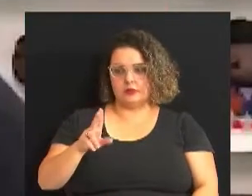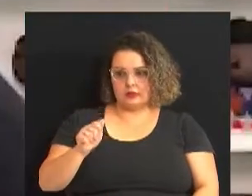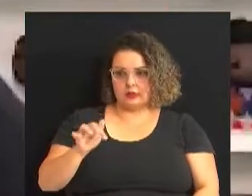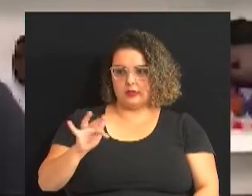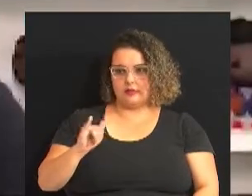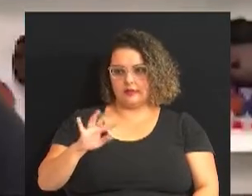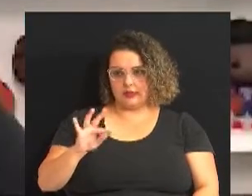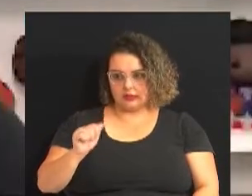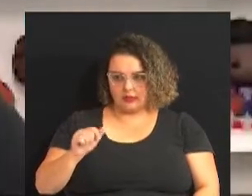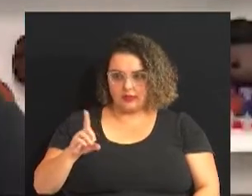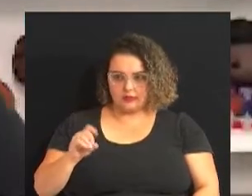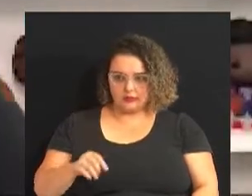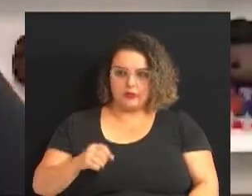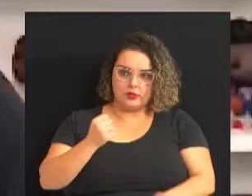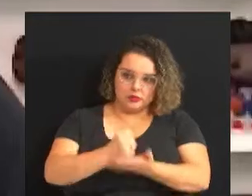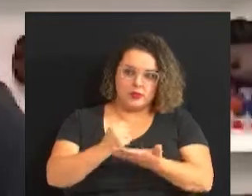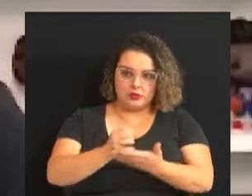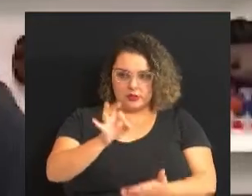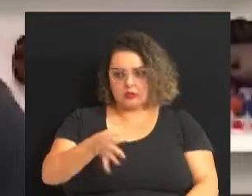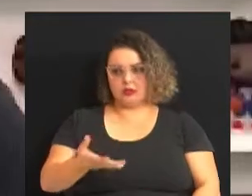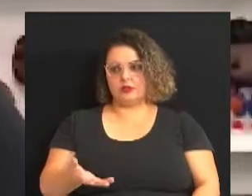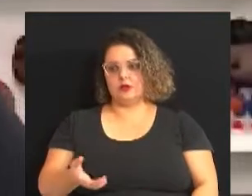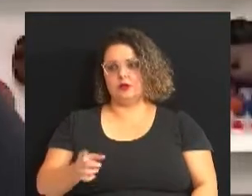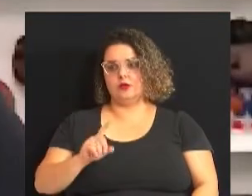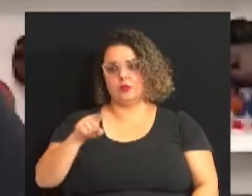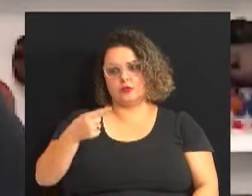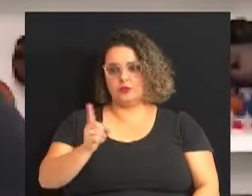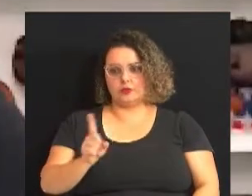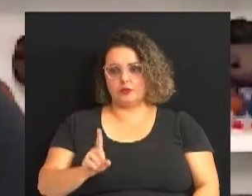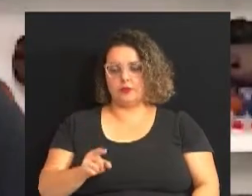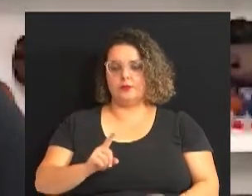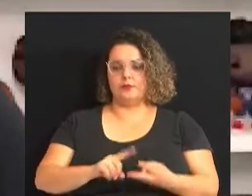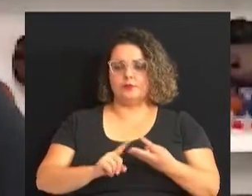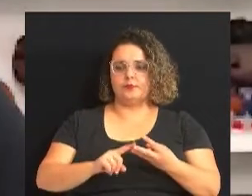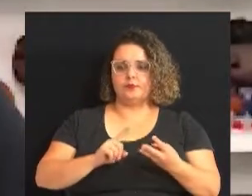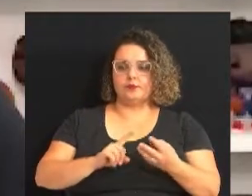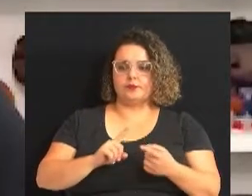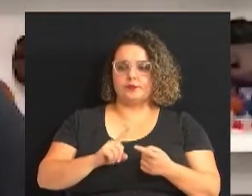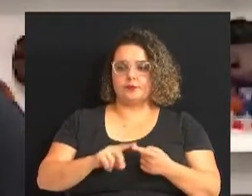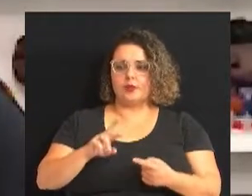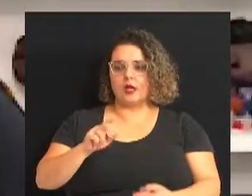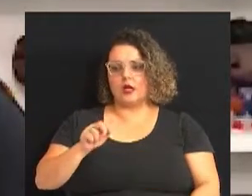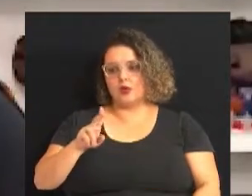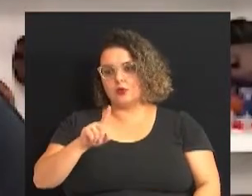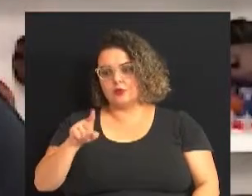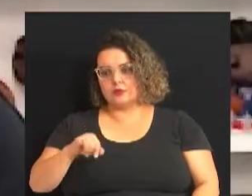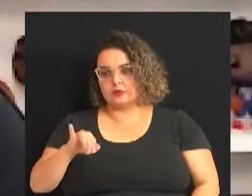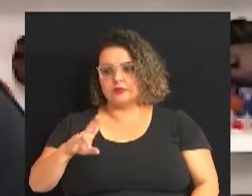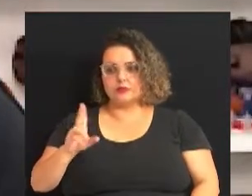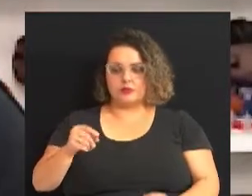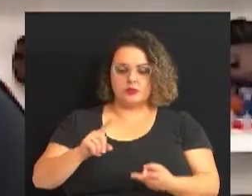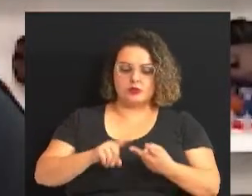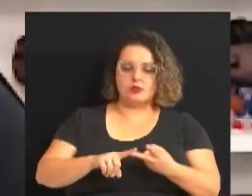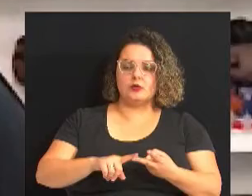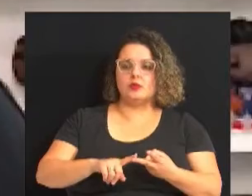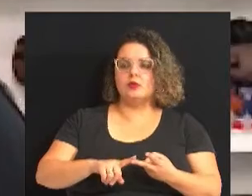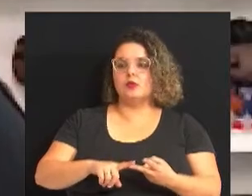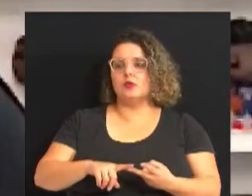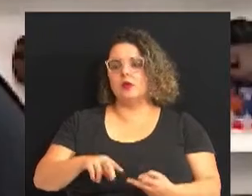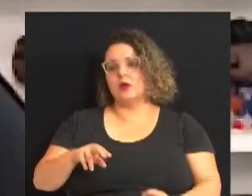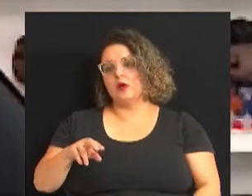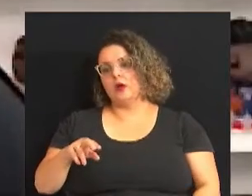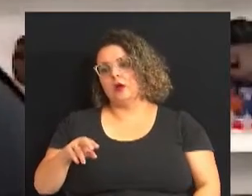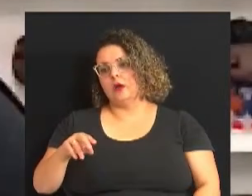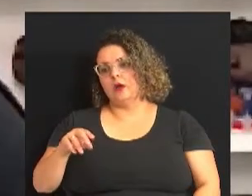contrato e aí o contrato é garantido. O restante não. Então a gente tem o Raulzinho, a gente tem o Didi e tem a possibilidade do Gui Santos por enquanto.